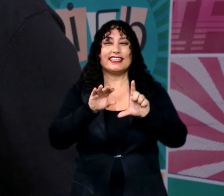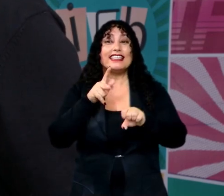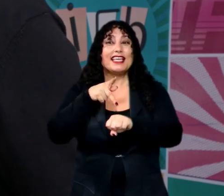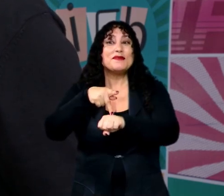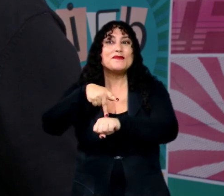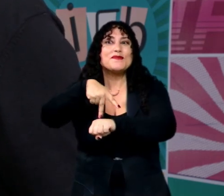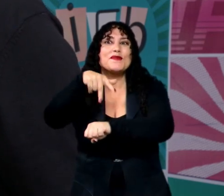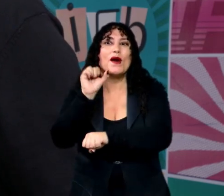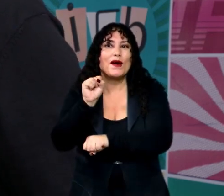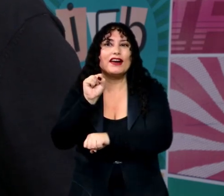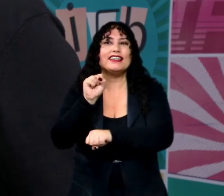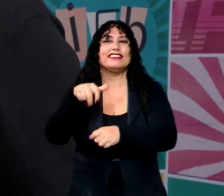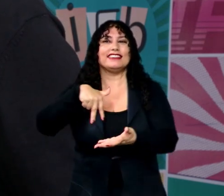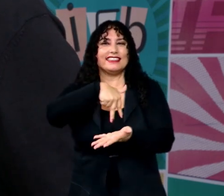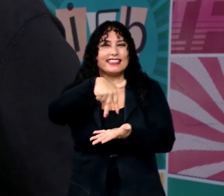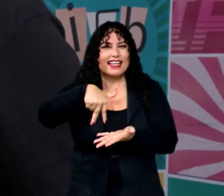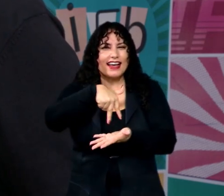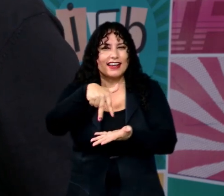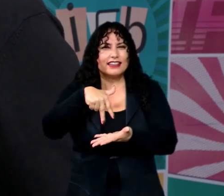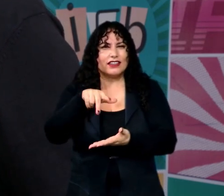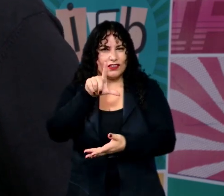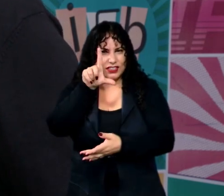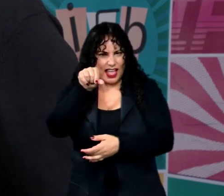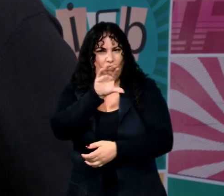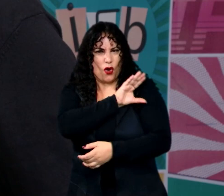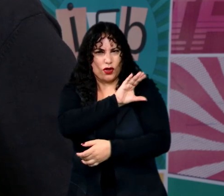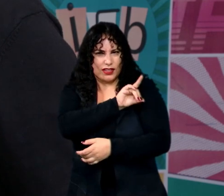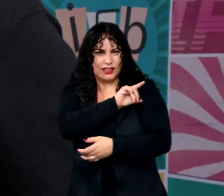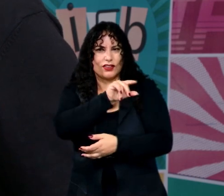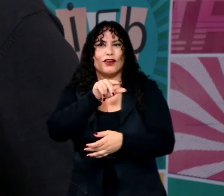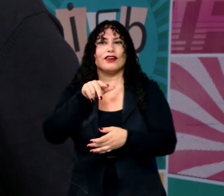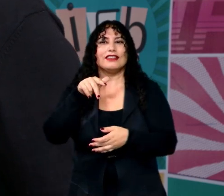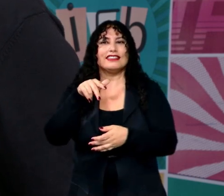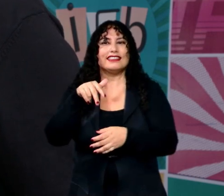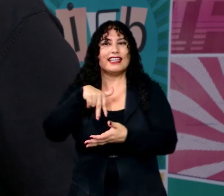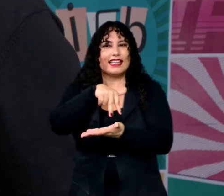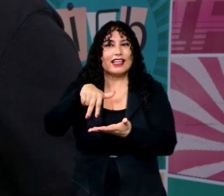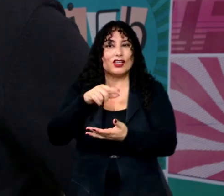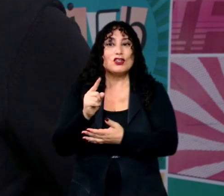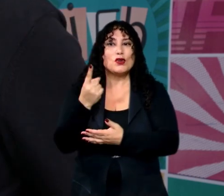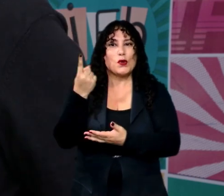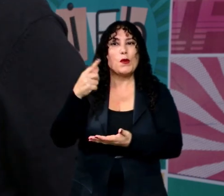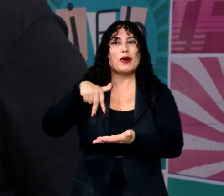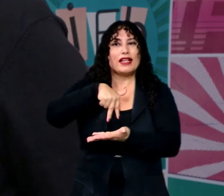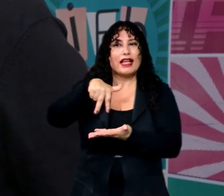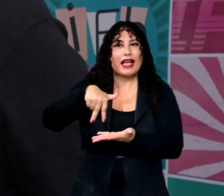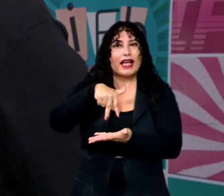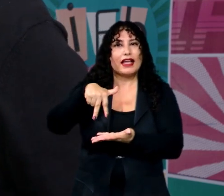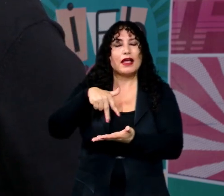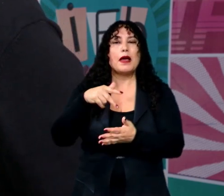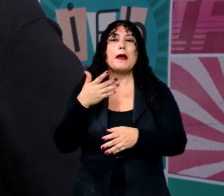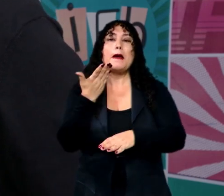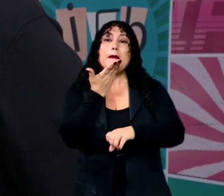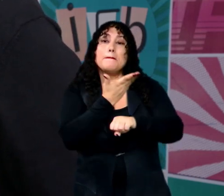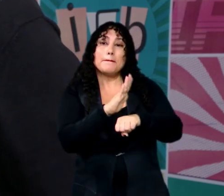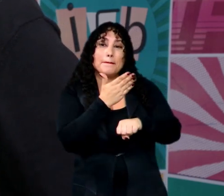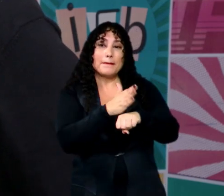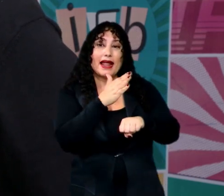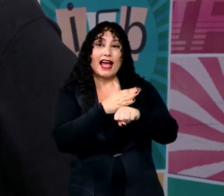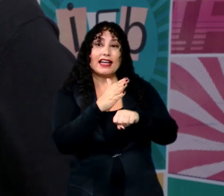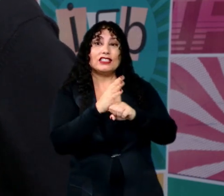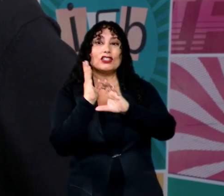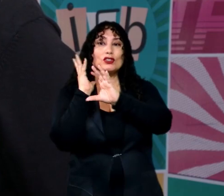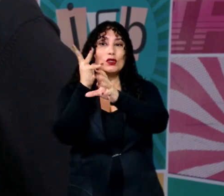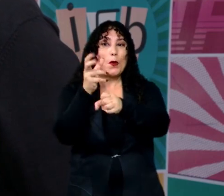pós em dança. Você é coordenador da pós? Sou de uma das pós, de somática, práticas somáticas e